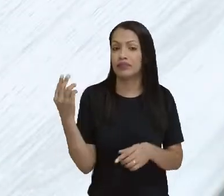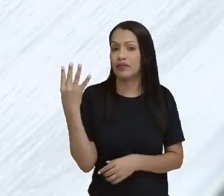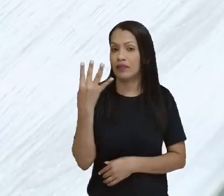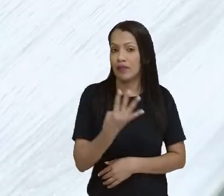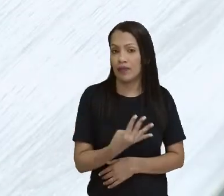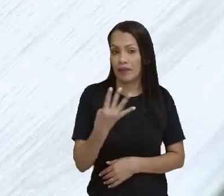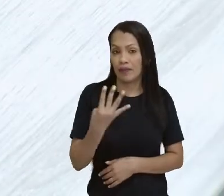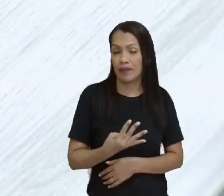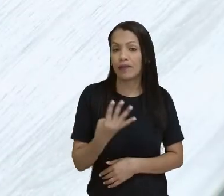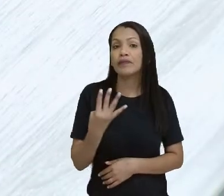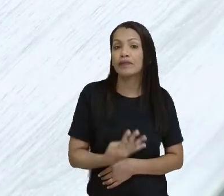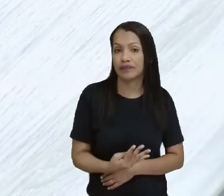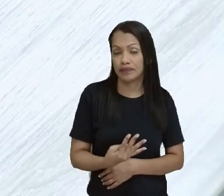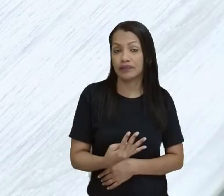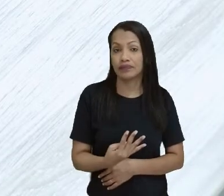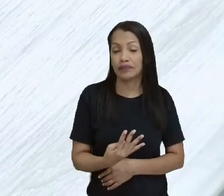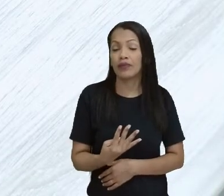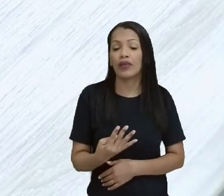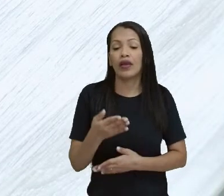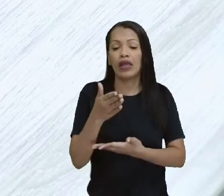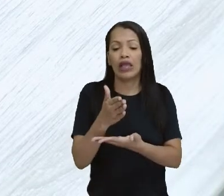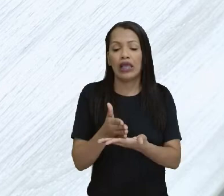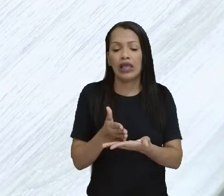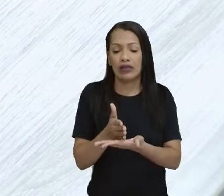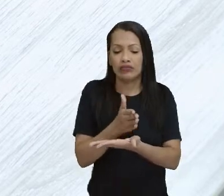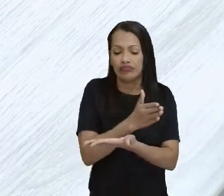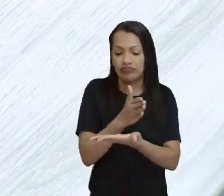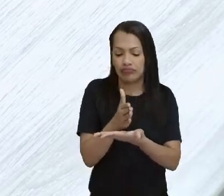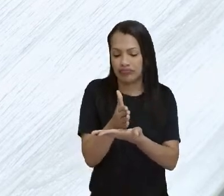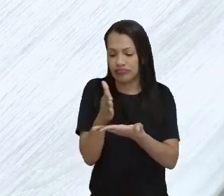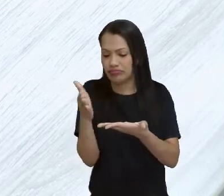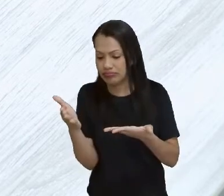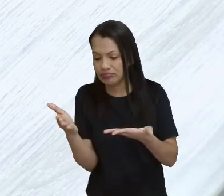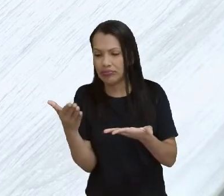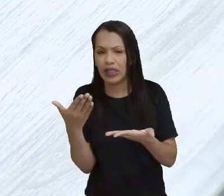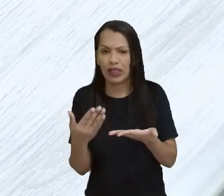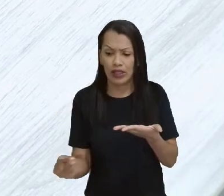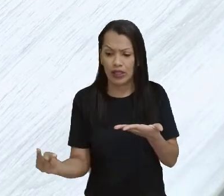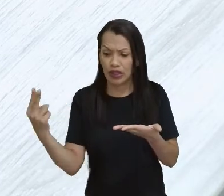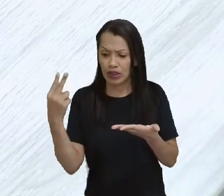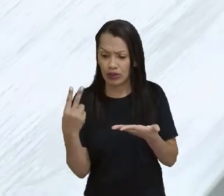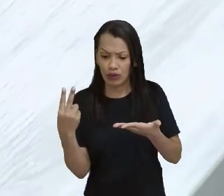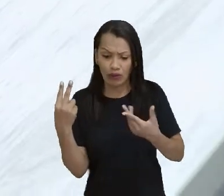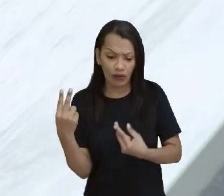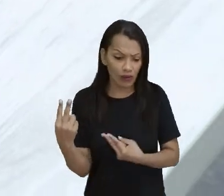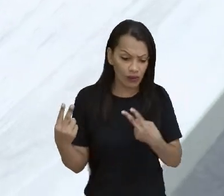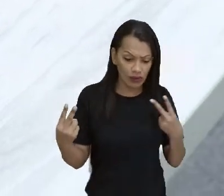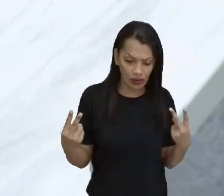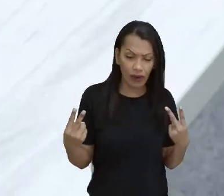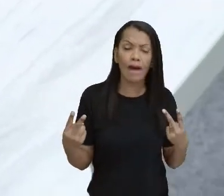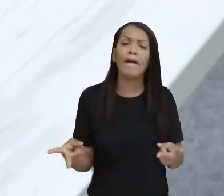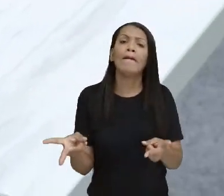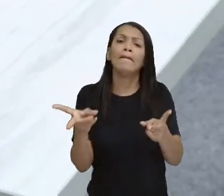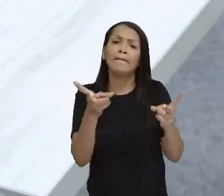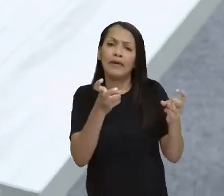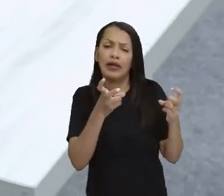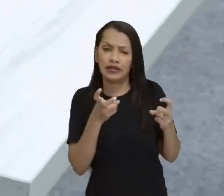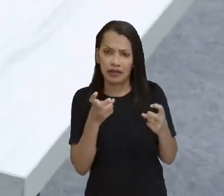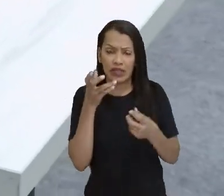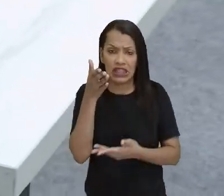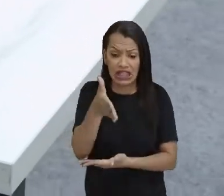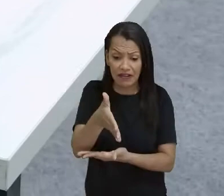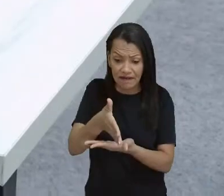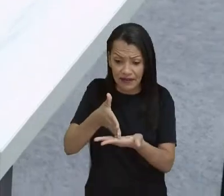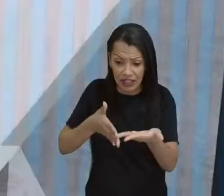cada. Então, percebam que sempre que a gente está dividindo aqui as pizzas pela metade, eu